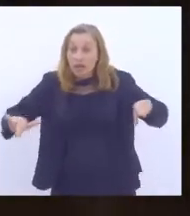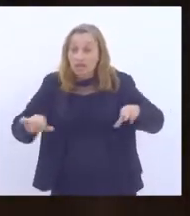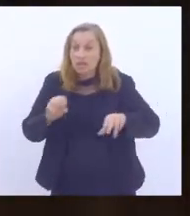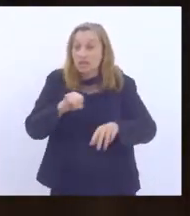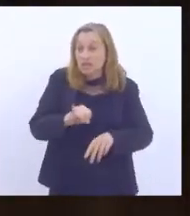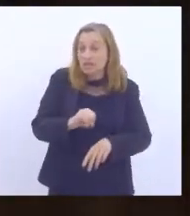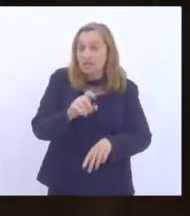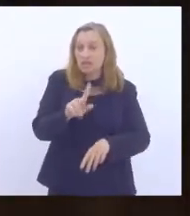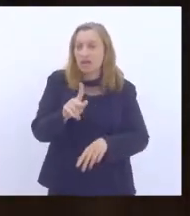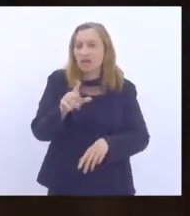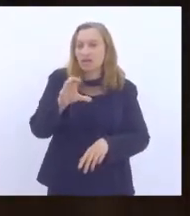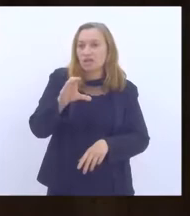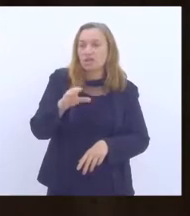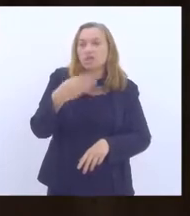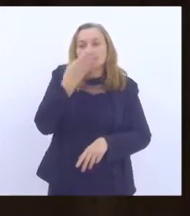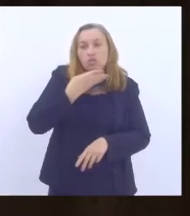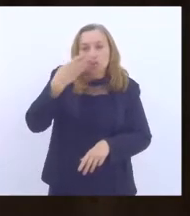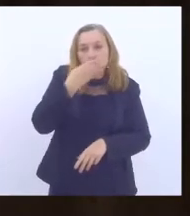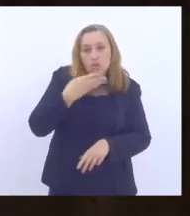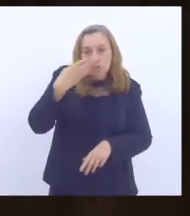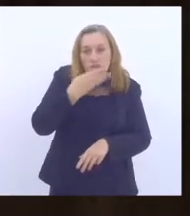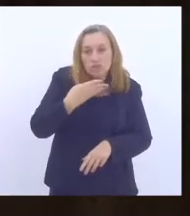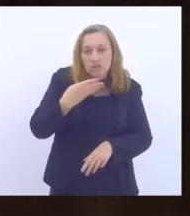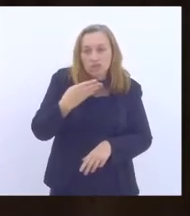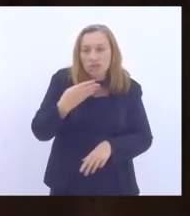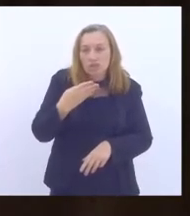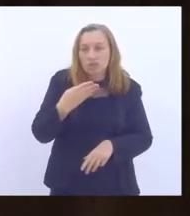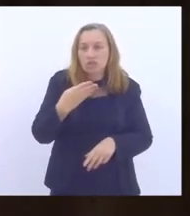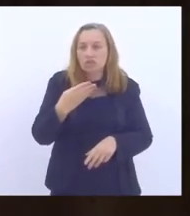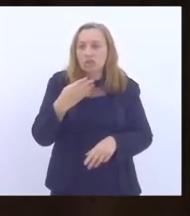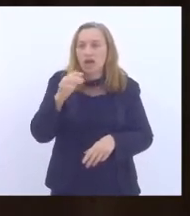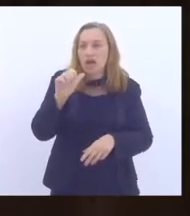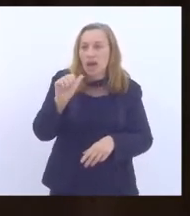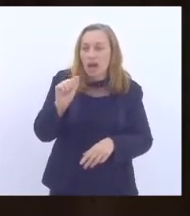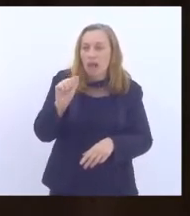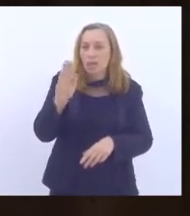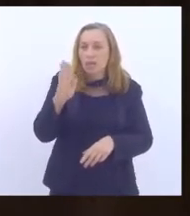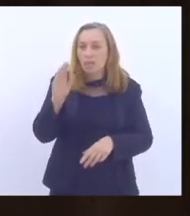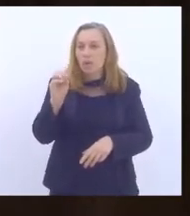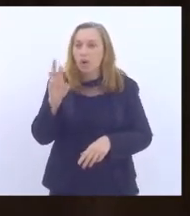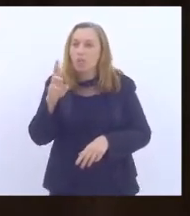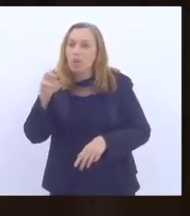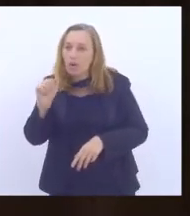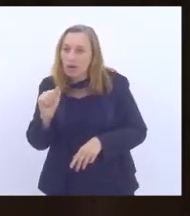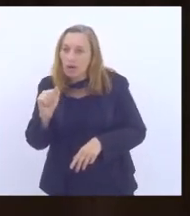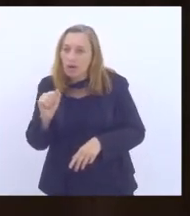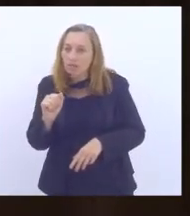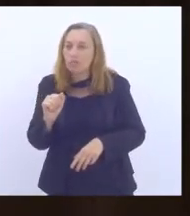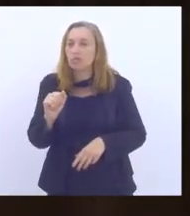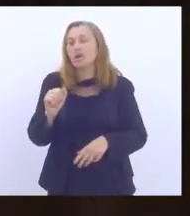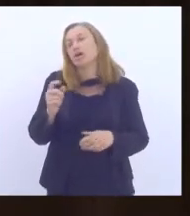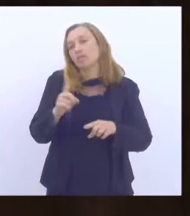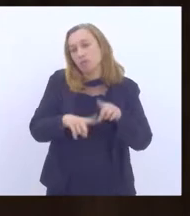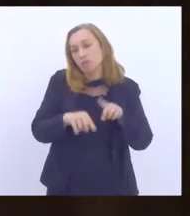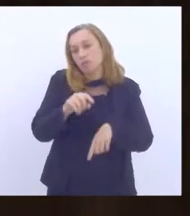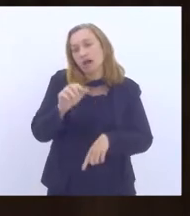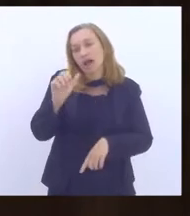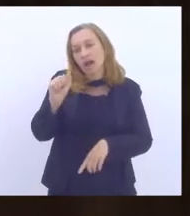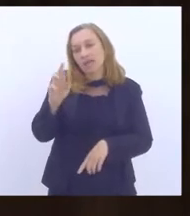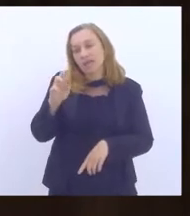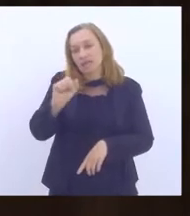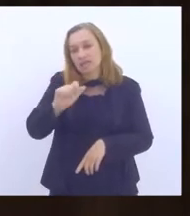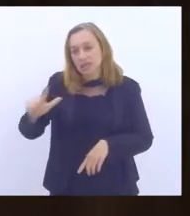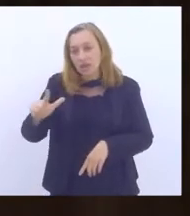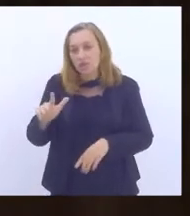doce de abóbora com coco é produto artesanal e não tá levando o leite vol Oi e aí